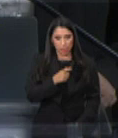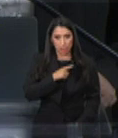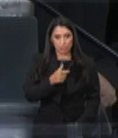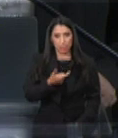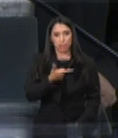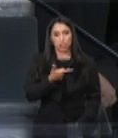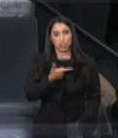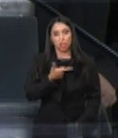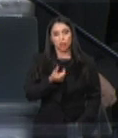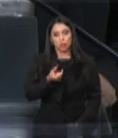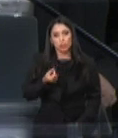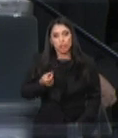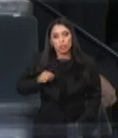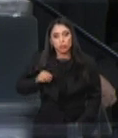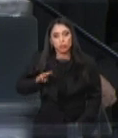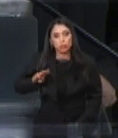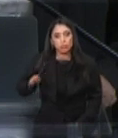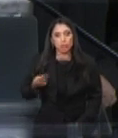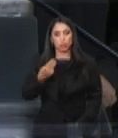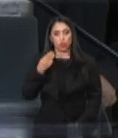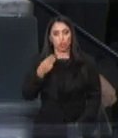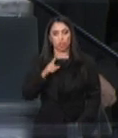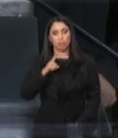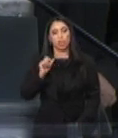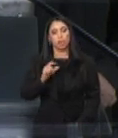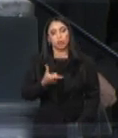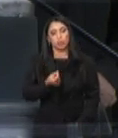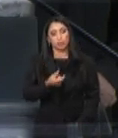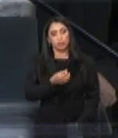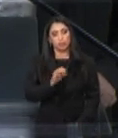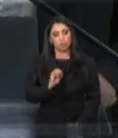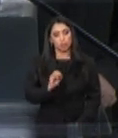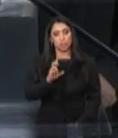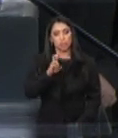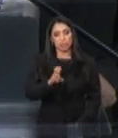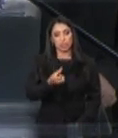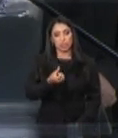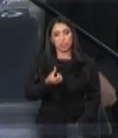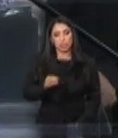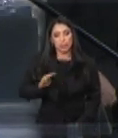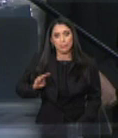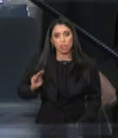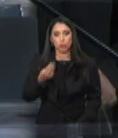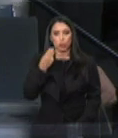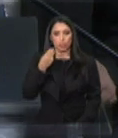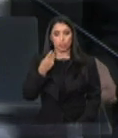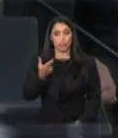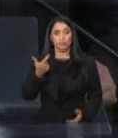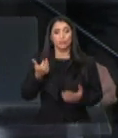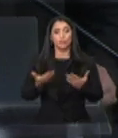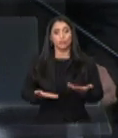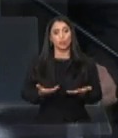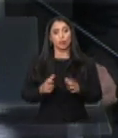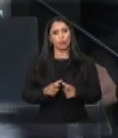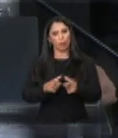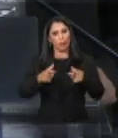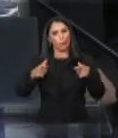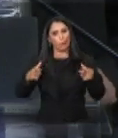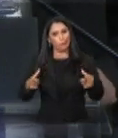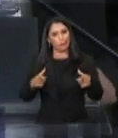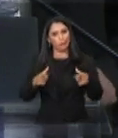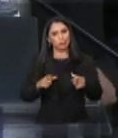200 milhões em 2022 560 milhões aumento expressivo